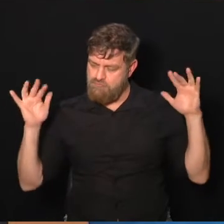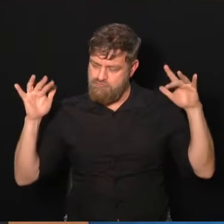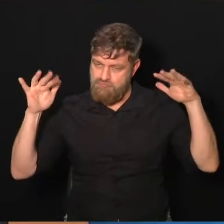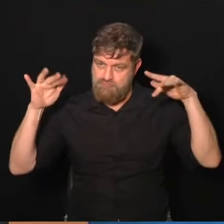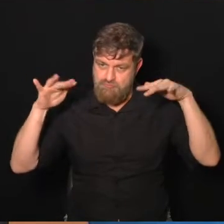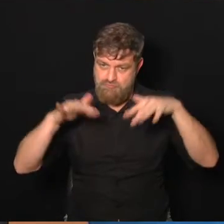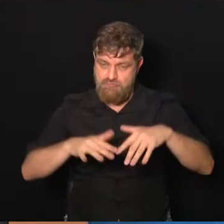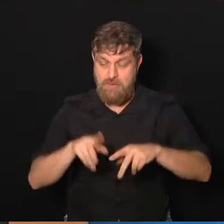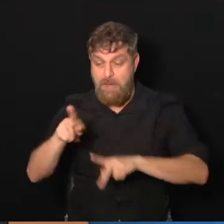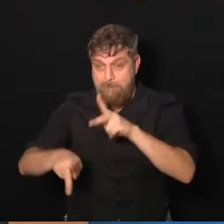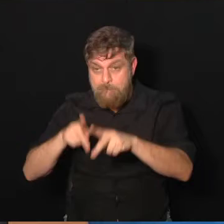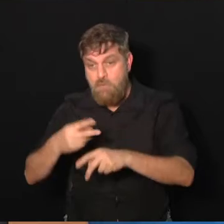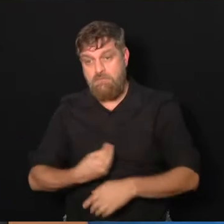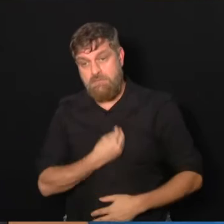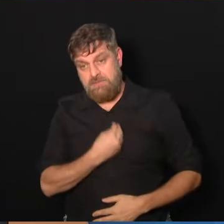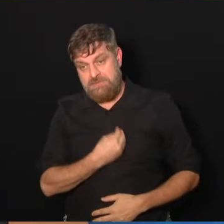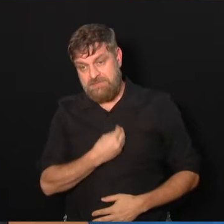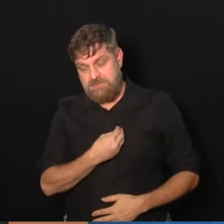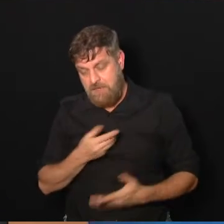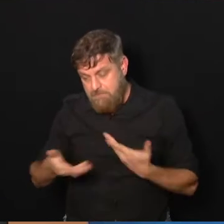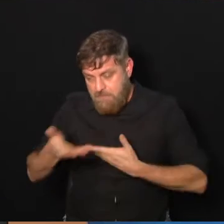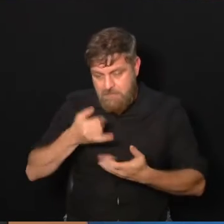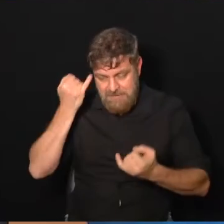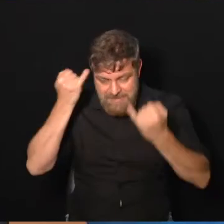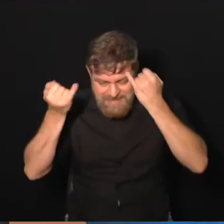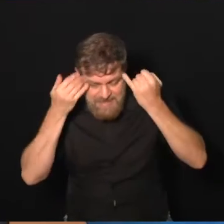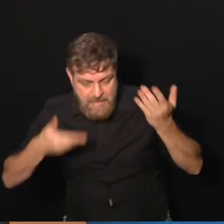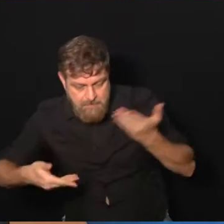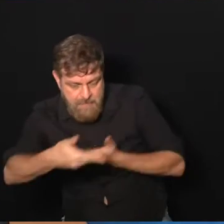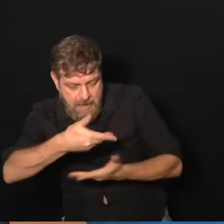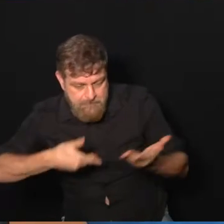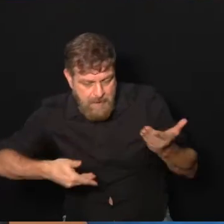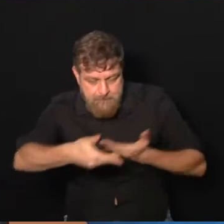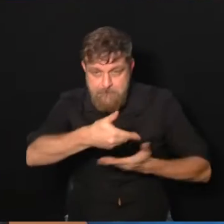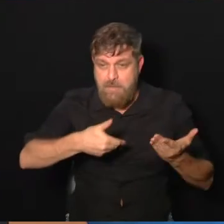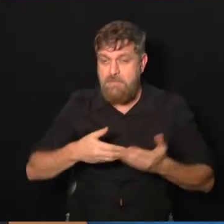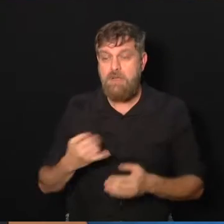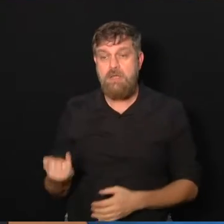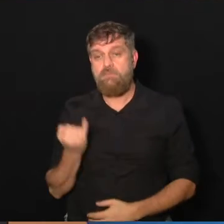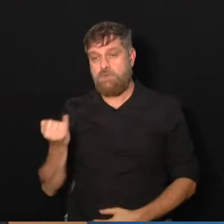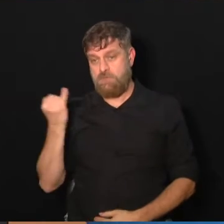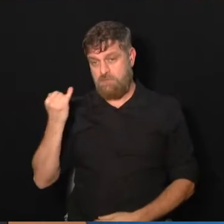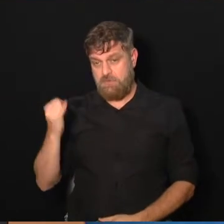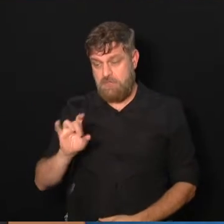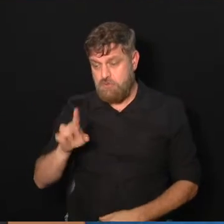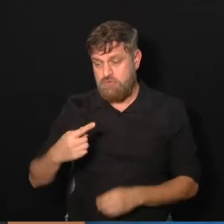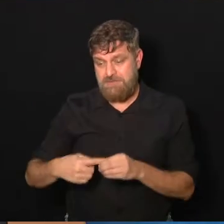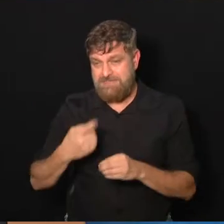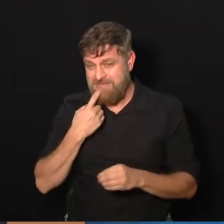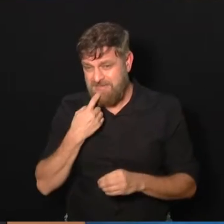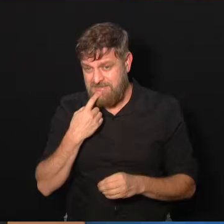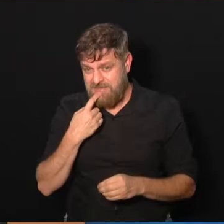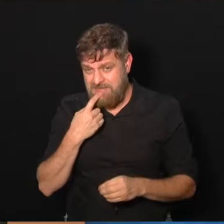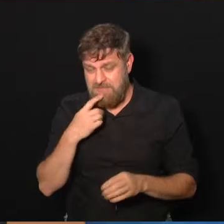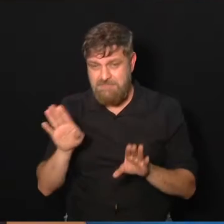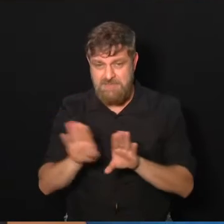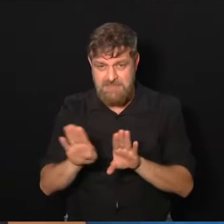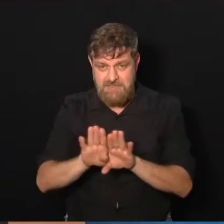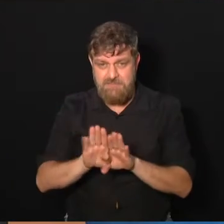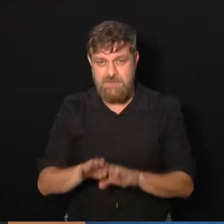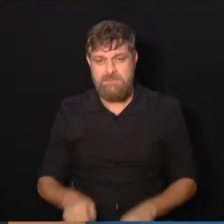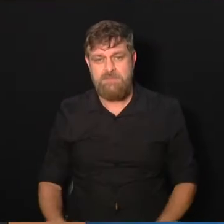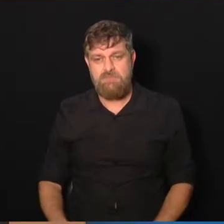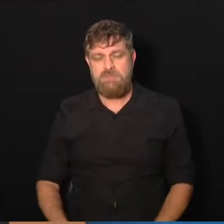estar aqui para estar participando dessas ideias, discutindo. E é muito importante, não só para a cidade, mas também na